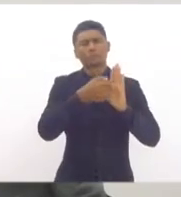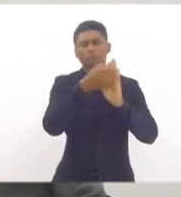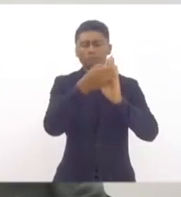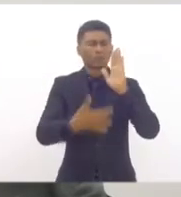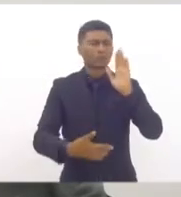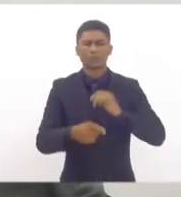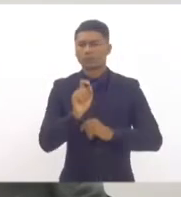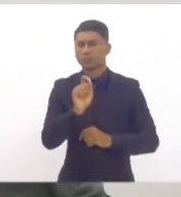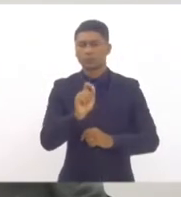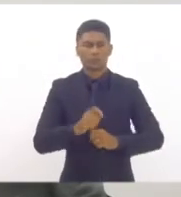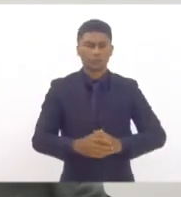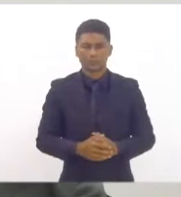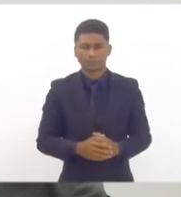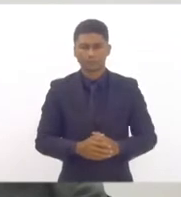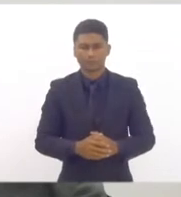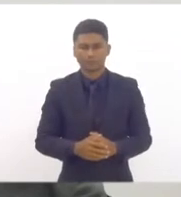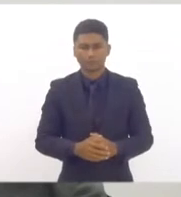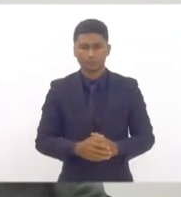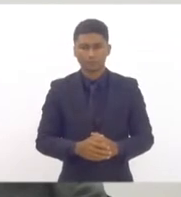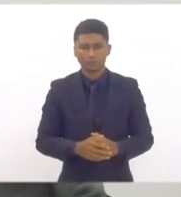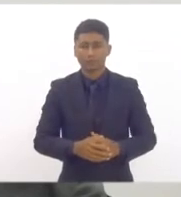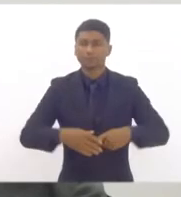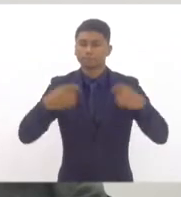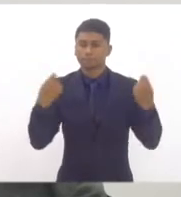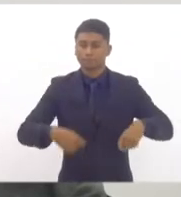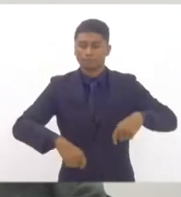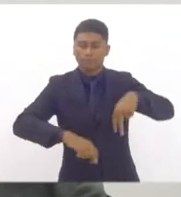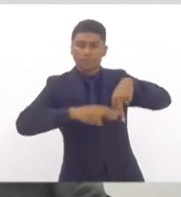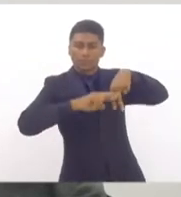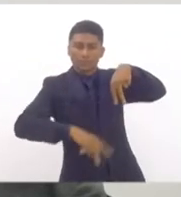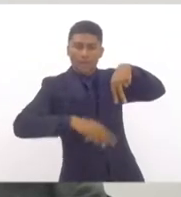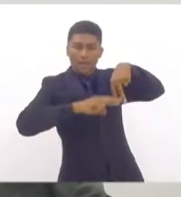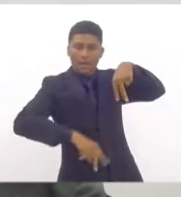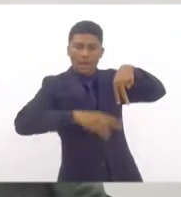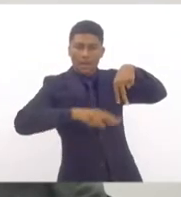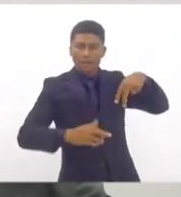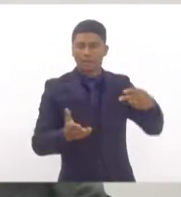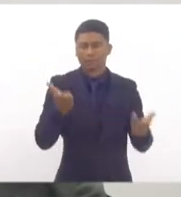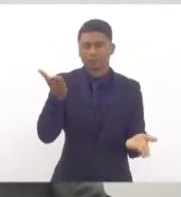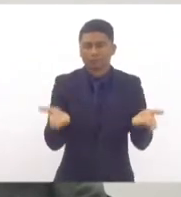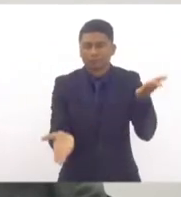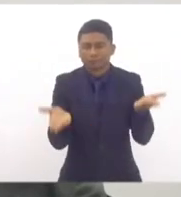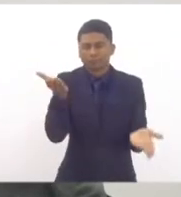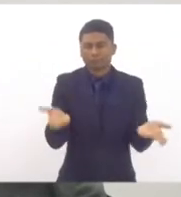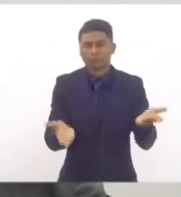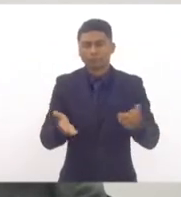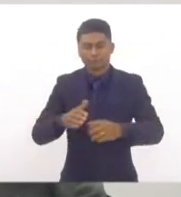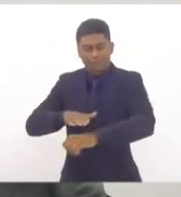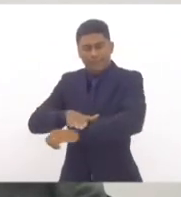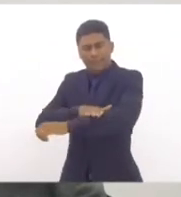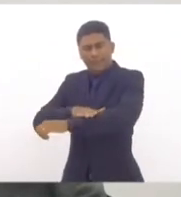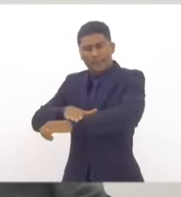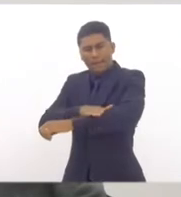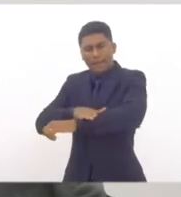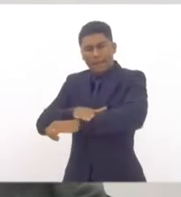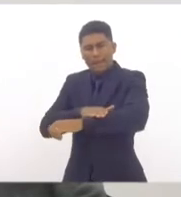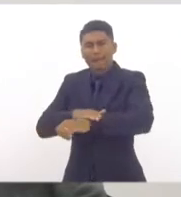precisa contemplar um equilíbrio de gênero, diversidade étnico-racial, essa